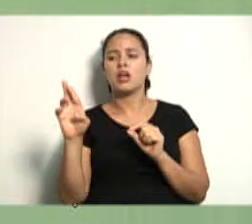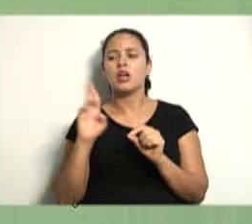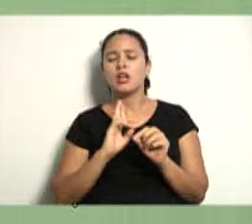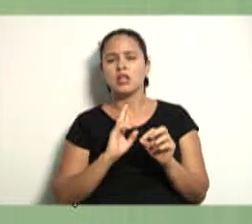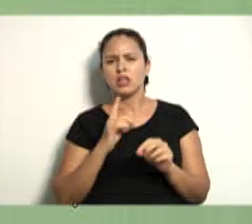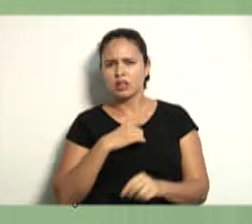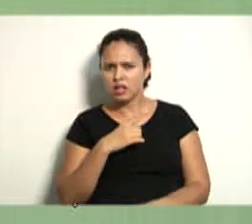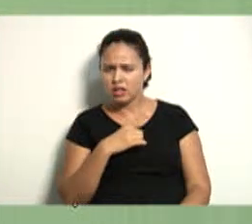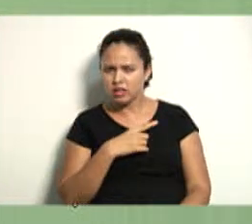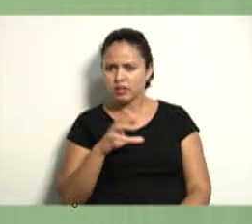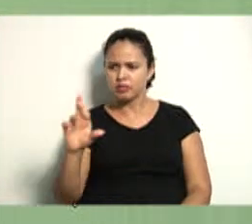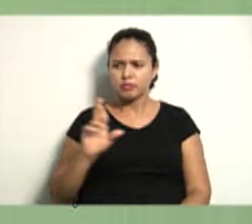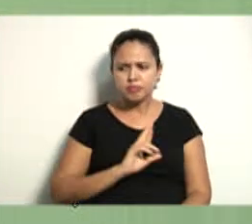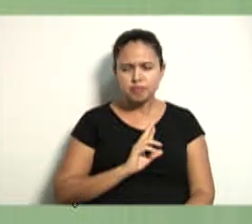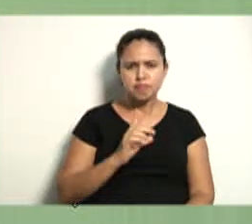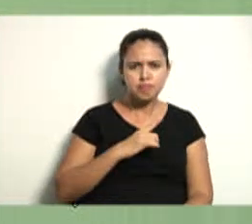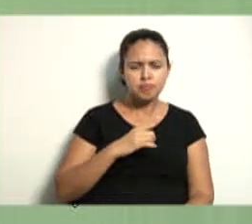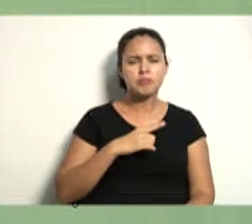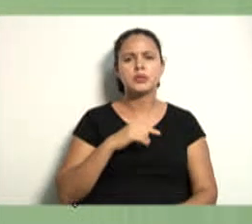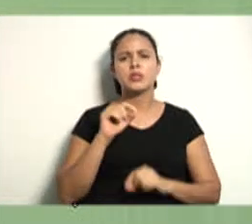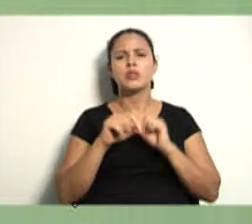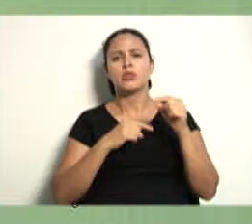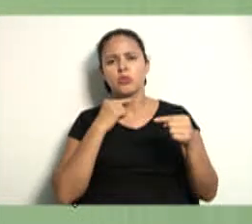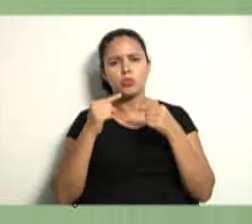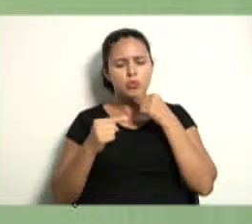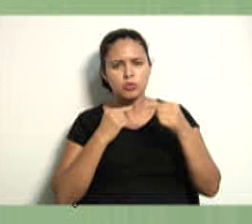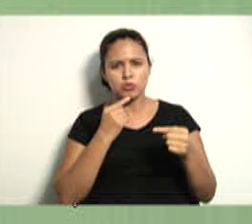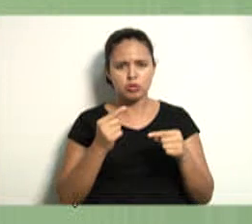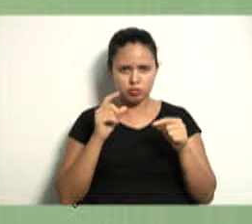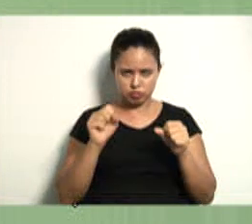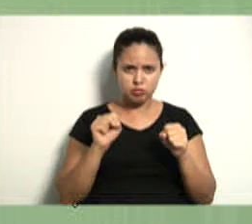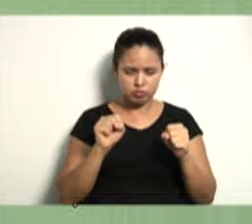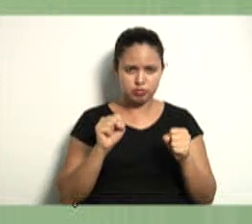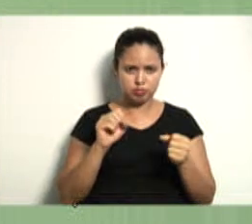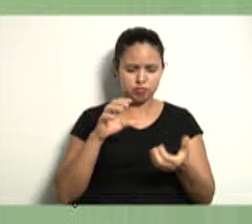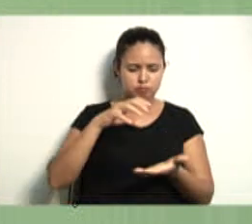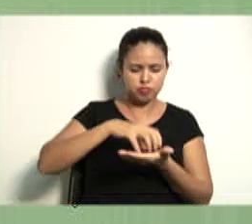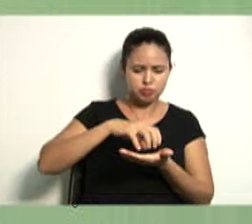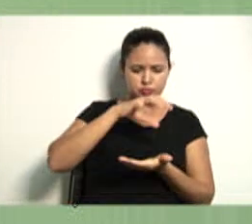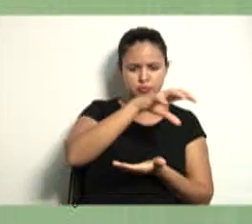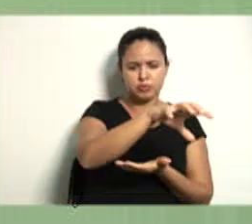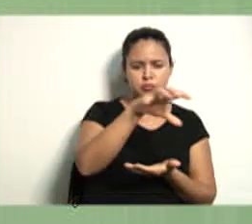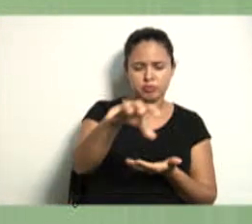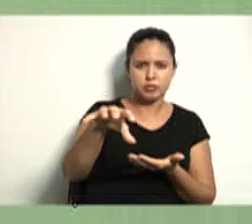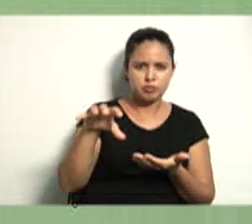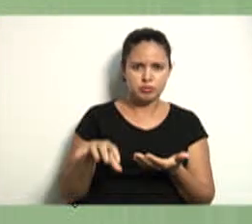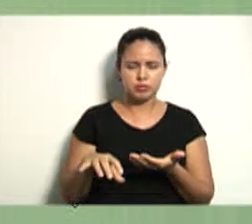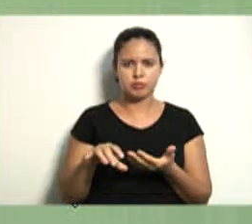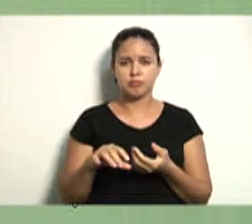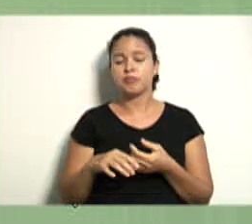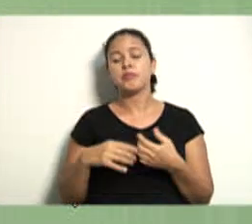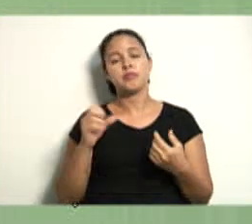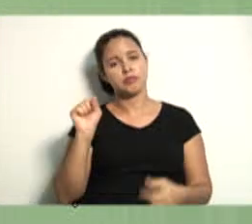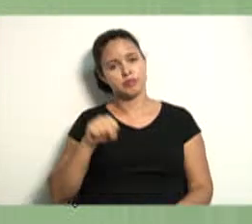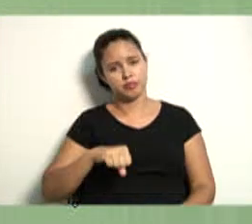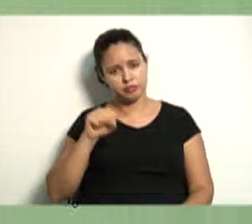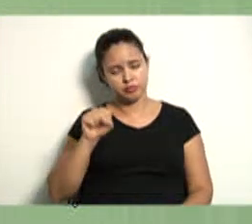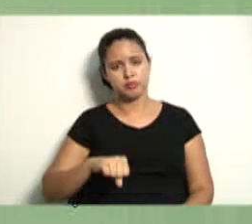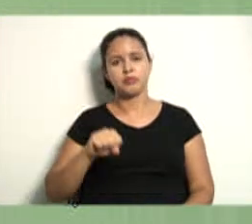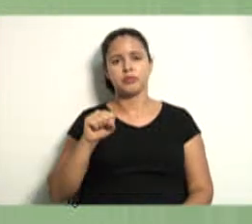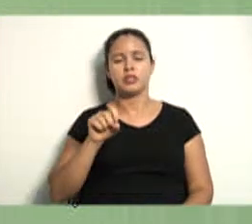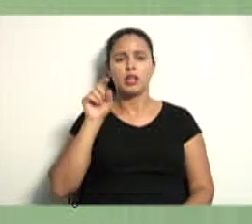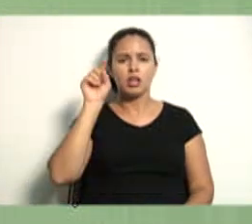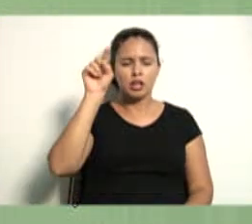comentário, alguma resposta, alguma dúvida do pessoal aí dos polos? Sim, lá da Escola